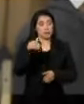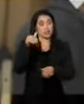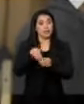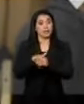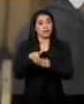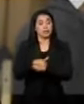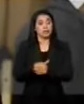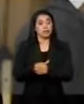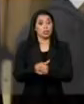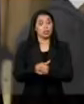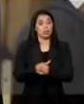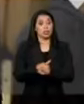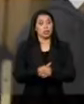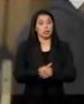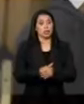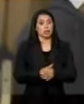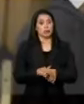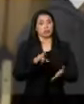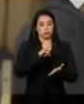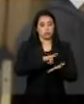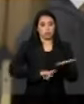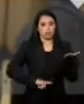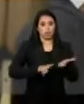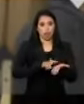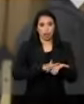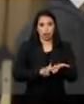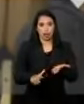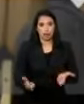ficha limpa? Isso é algo que precisamos refletir.